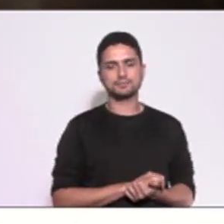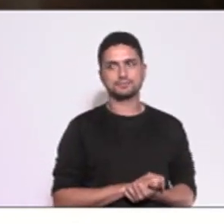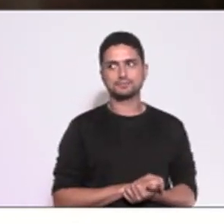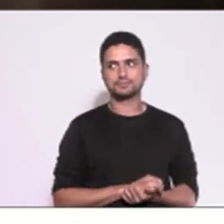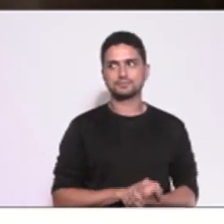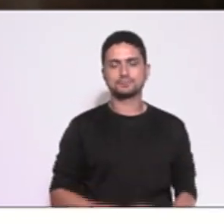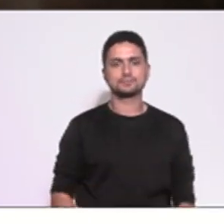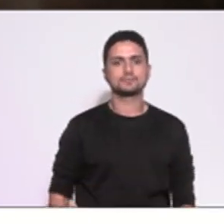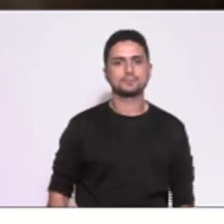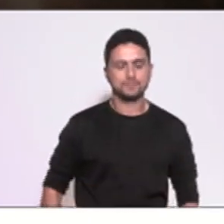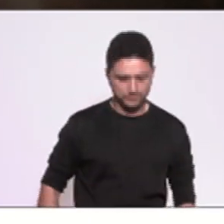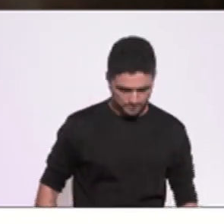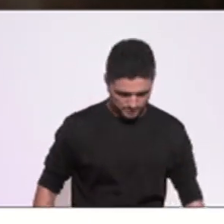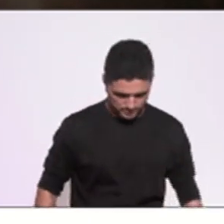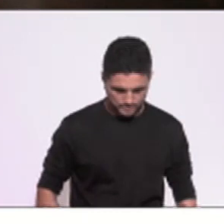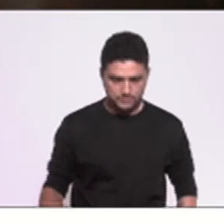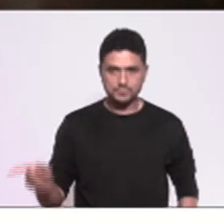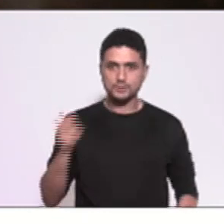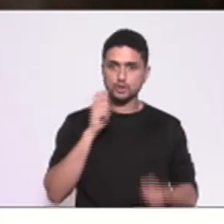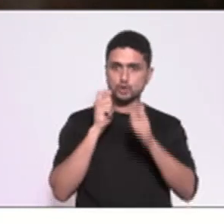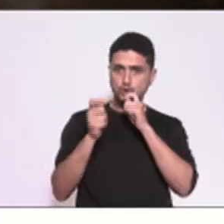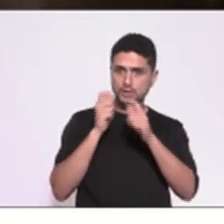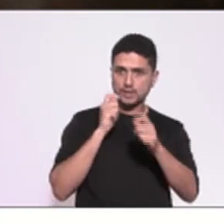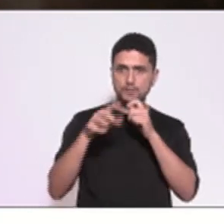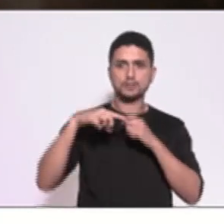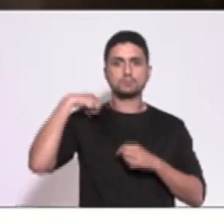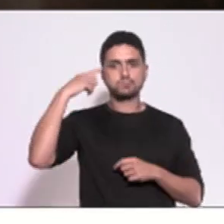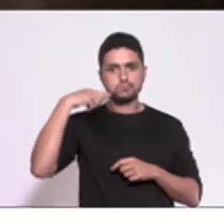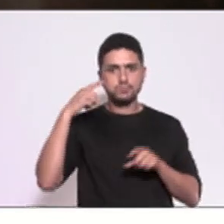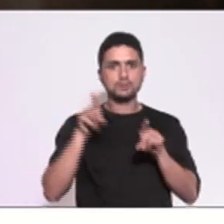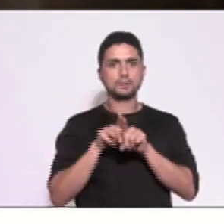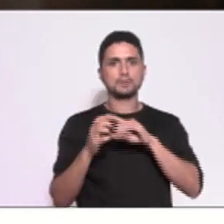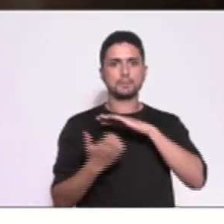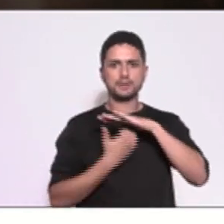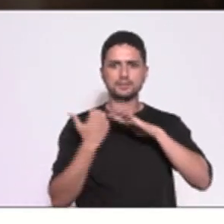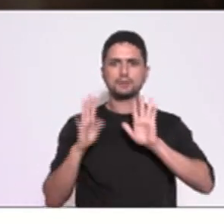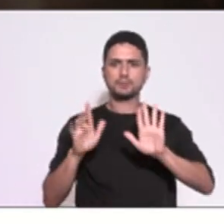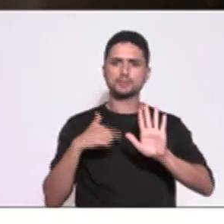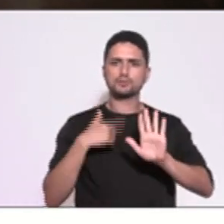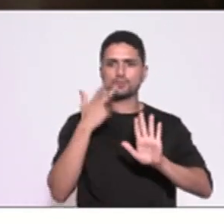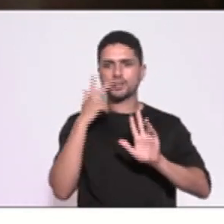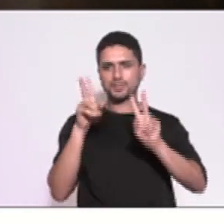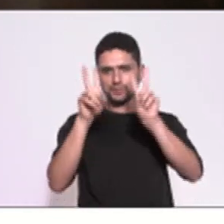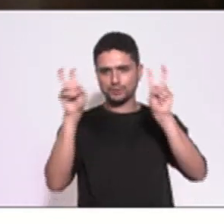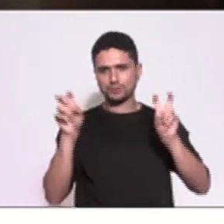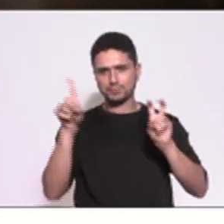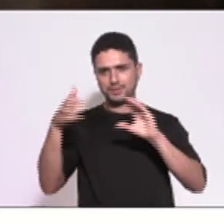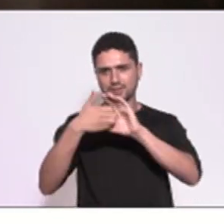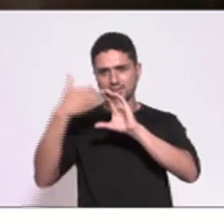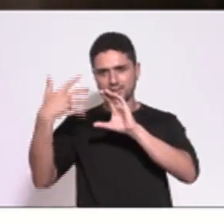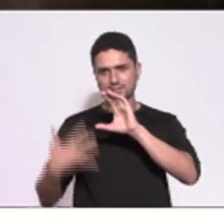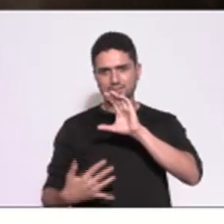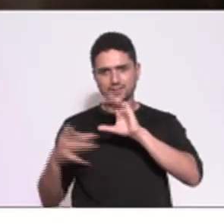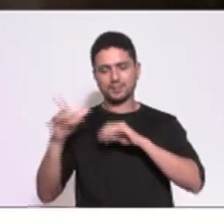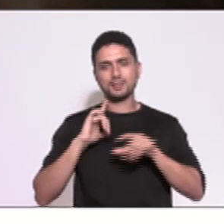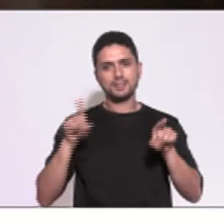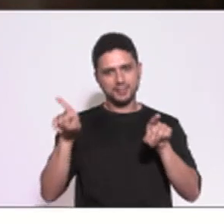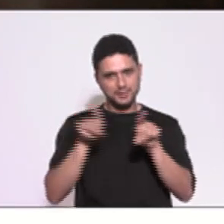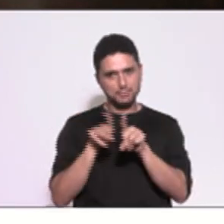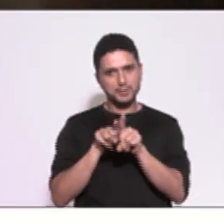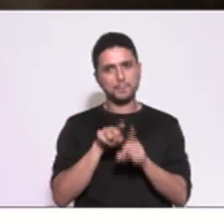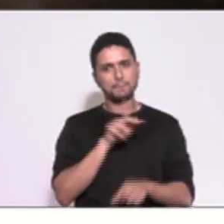Ali está escrito jornalista, advogado e empresário, mas eu vou falar de uma outra modalidade que é professor.